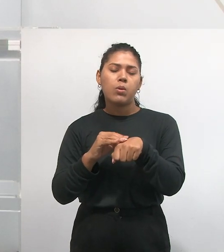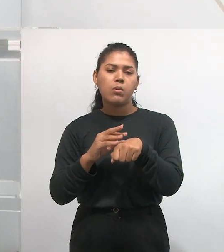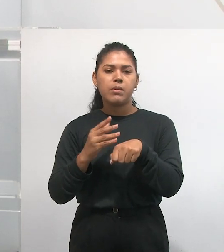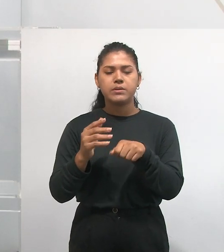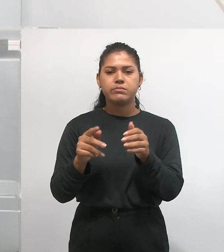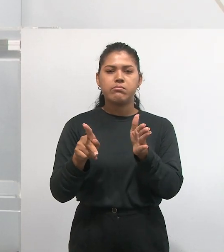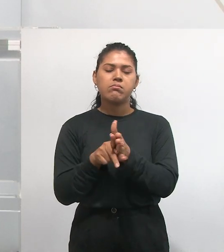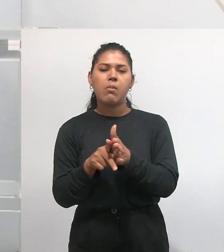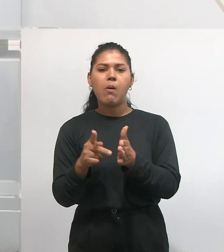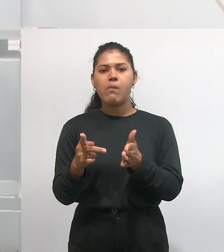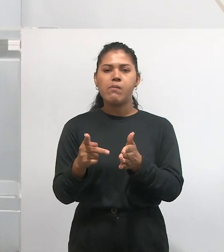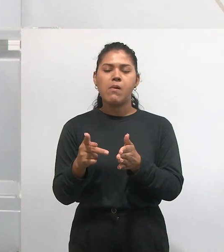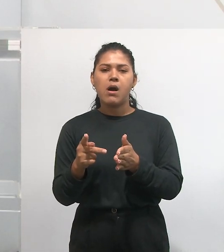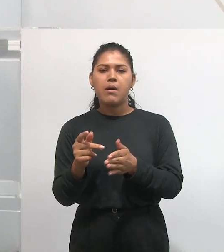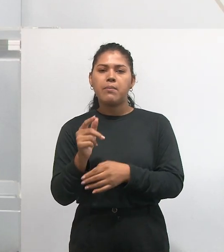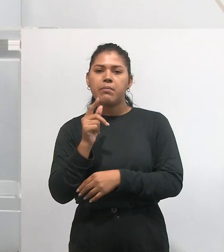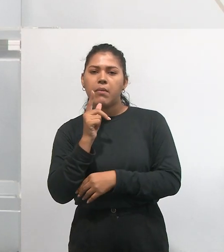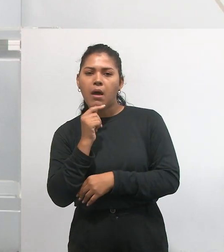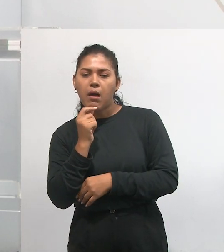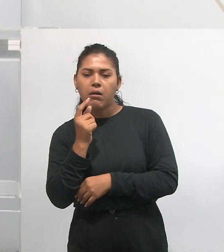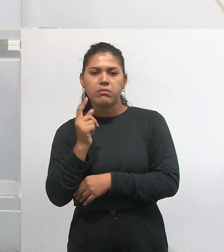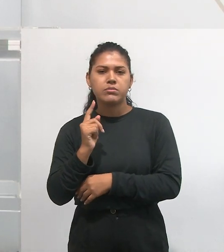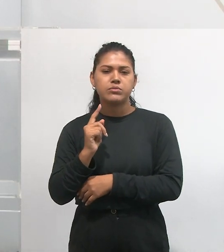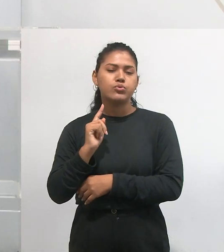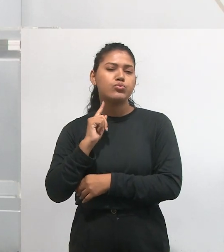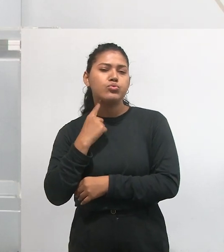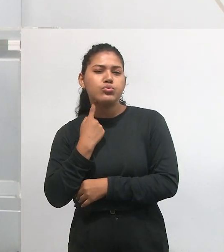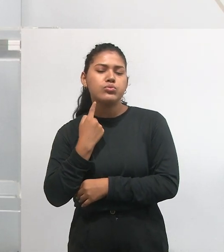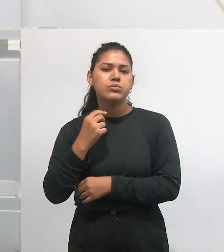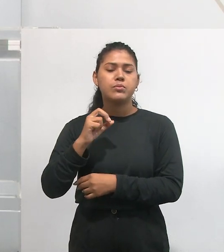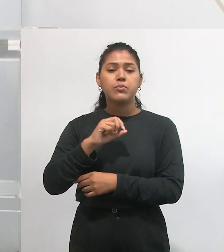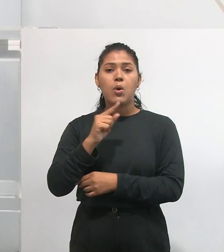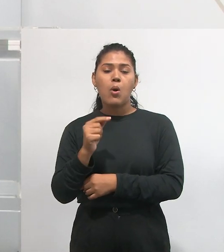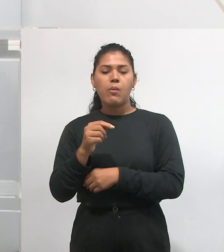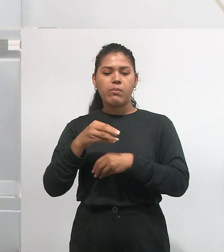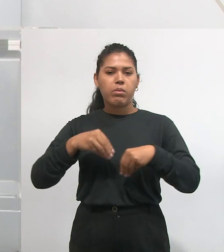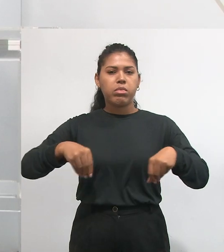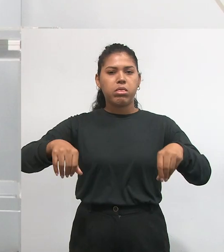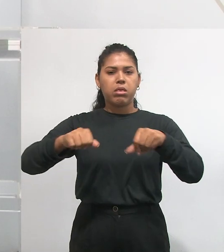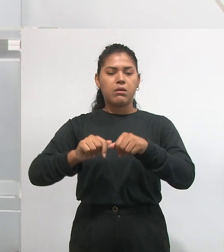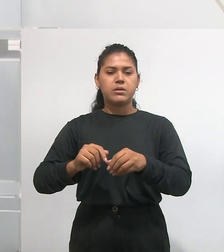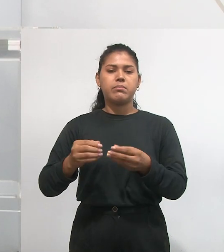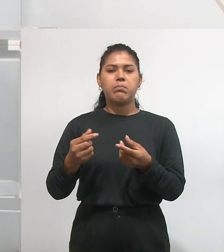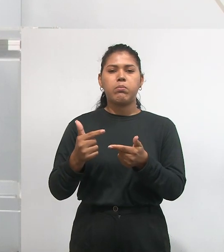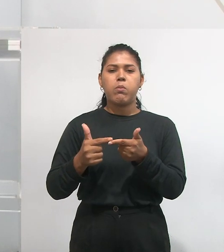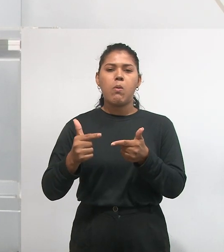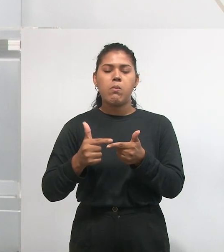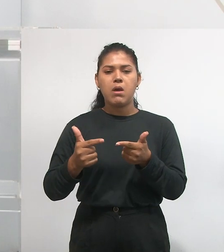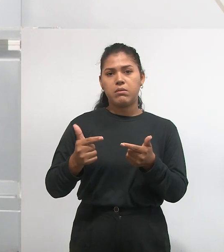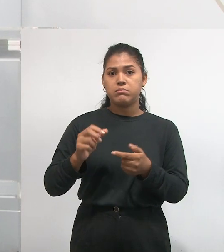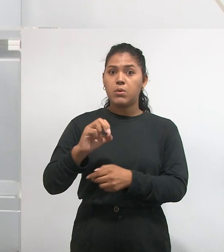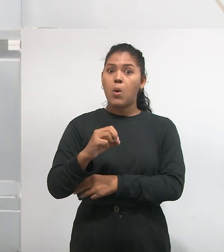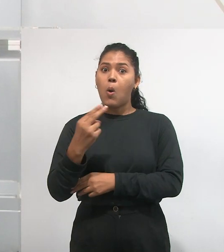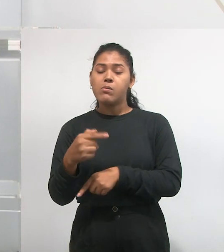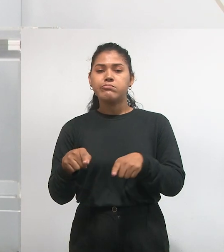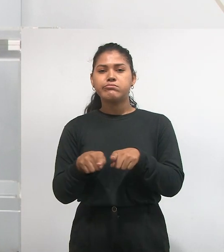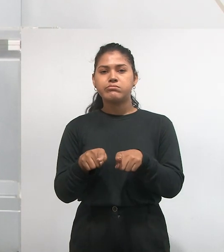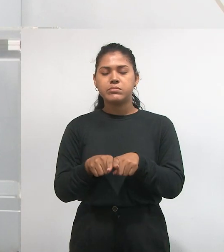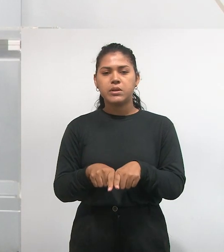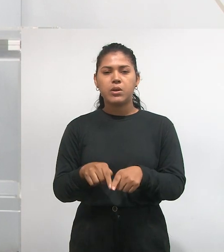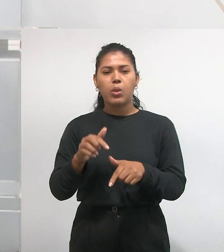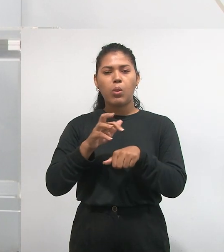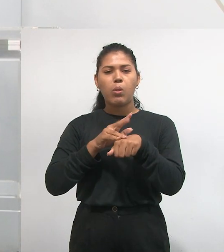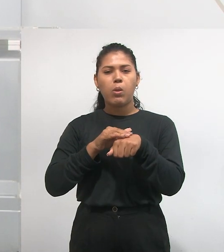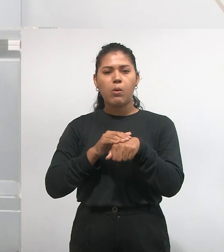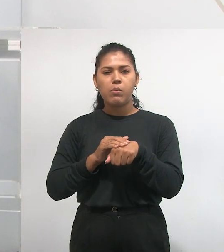causadas pela contaminação de água, contaminação do solo. e até mesmo doenças respiratórias